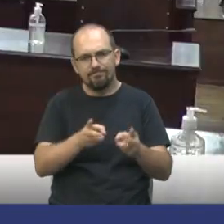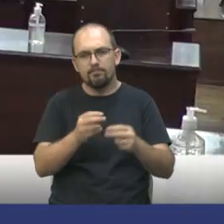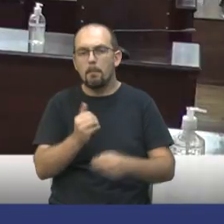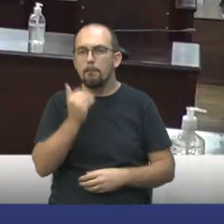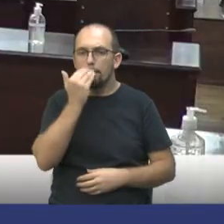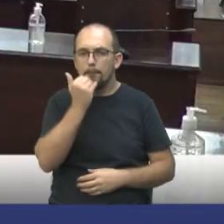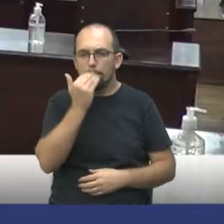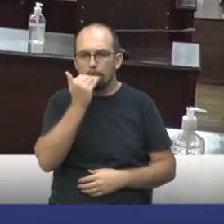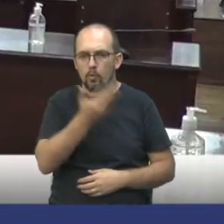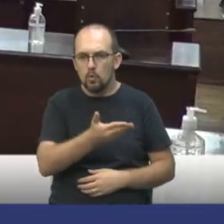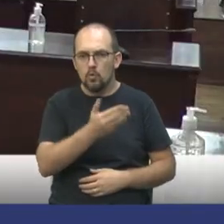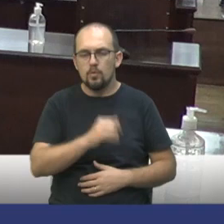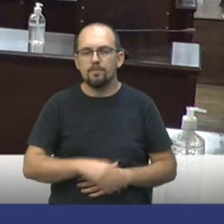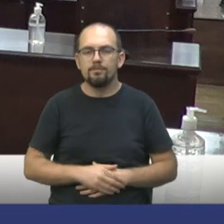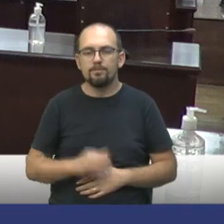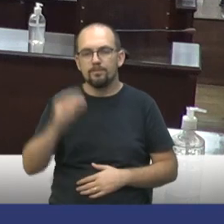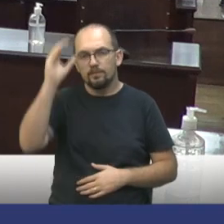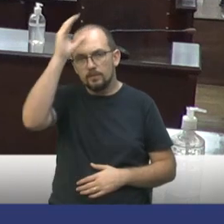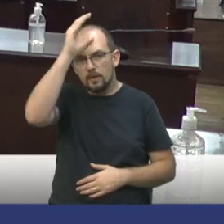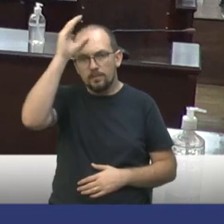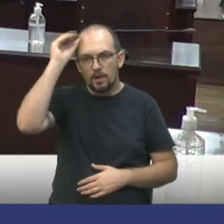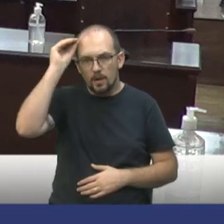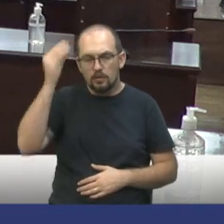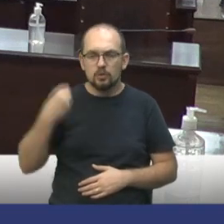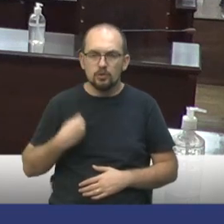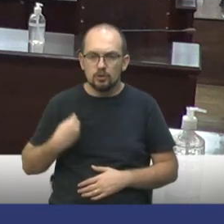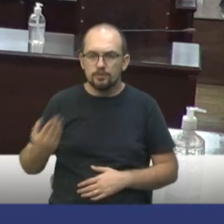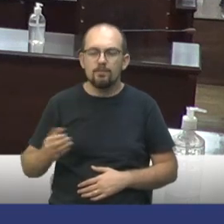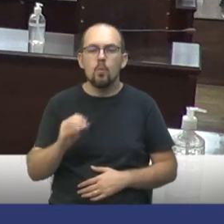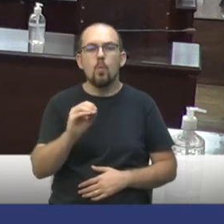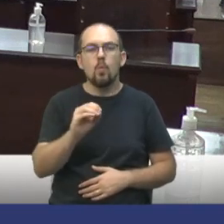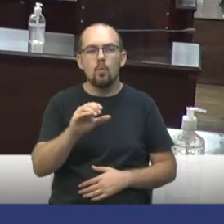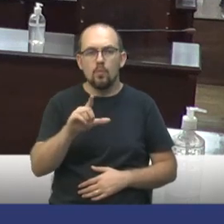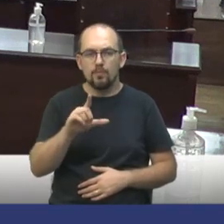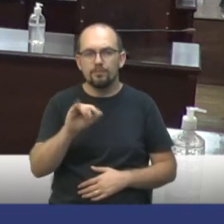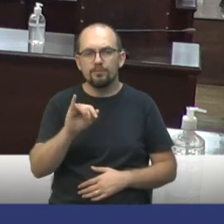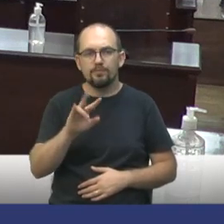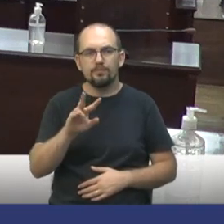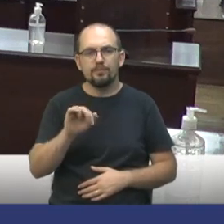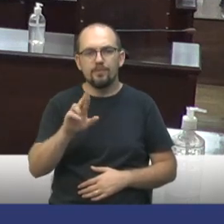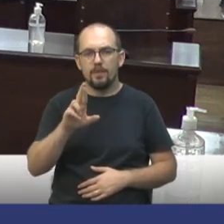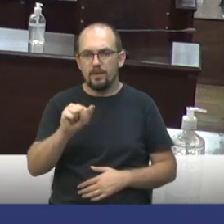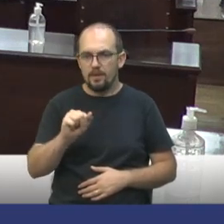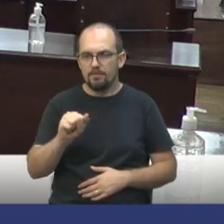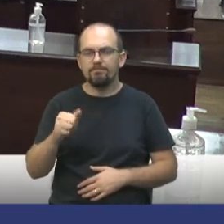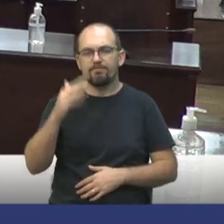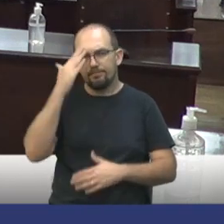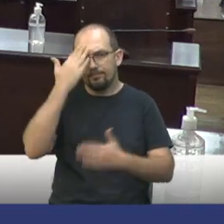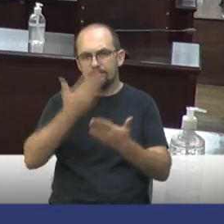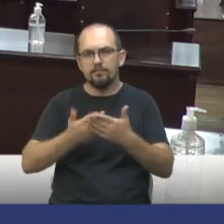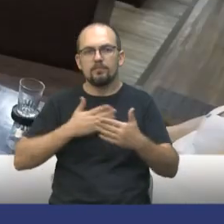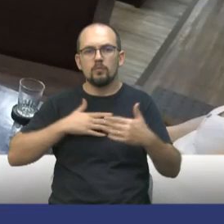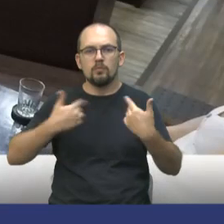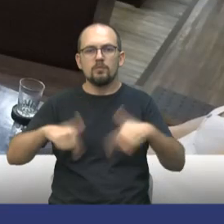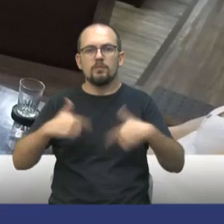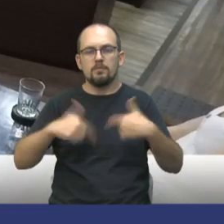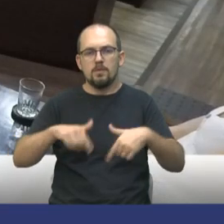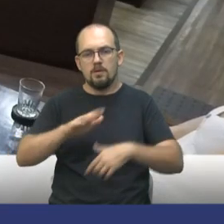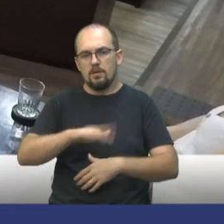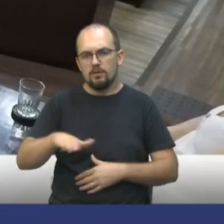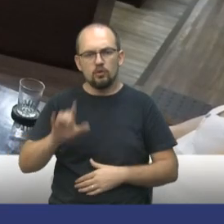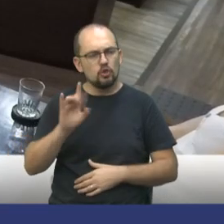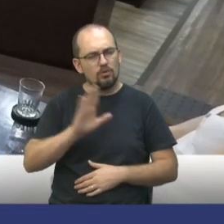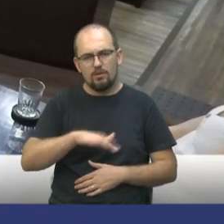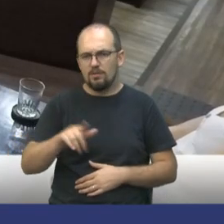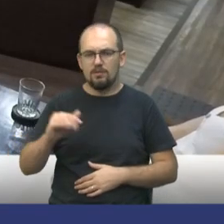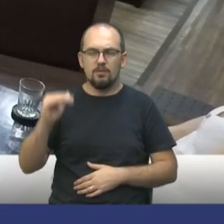Borgo, Marcos Brasil, o Oliveira, que está aí acreditando no meu trabalho com as crianças, não só com crianças,